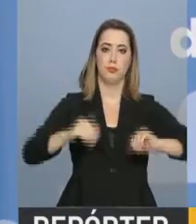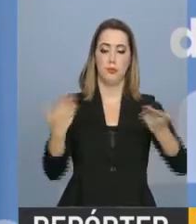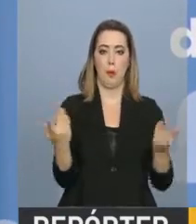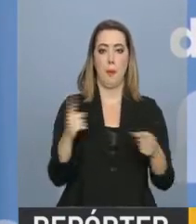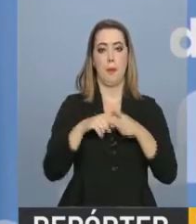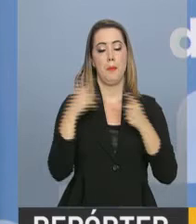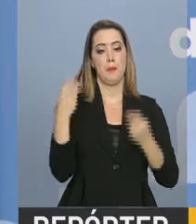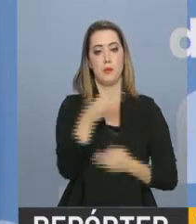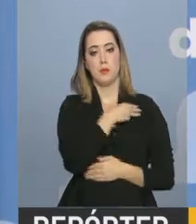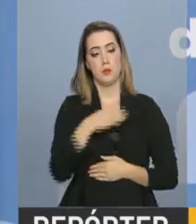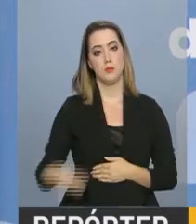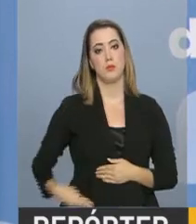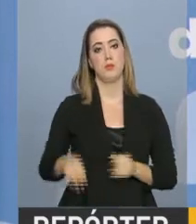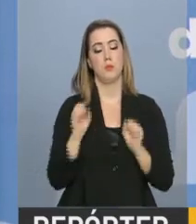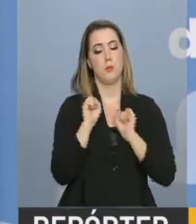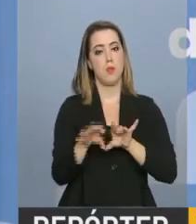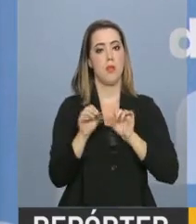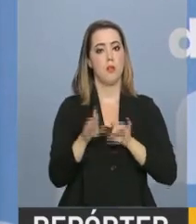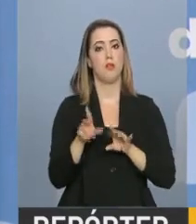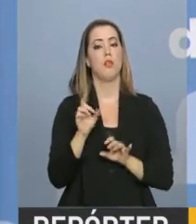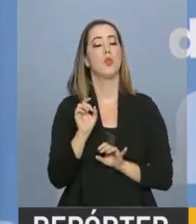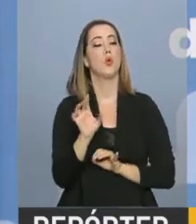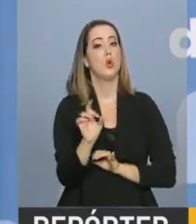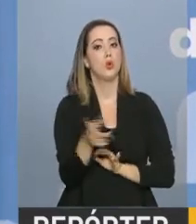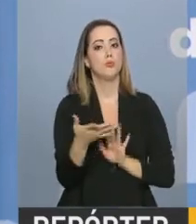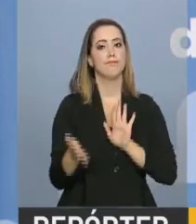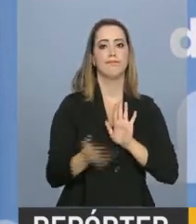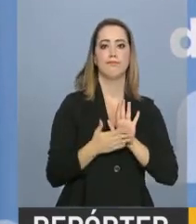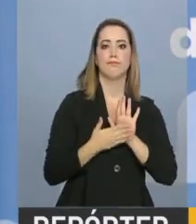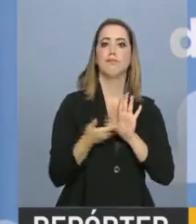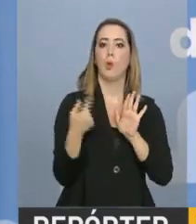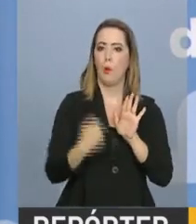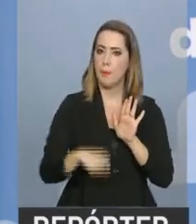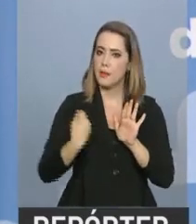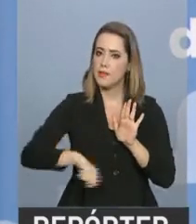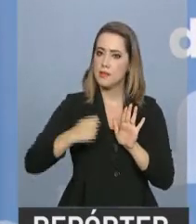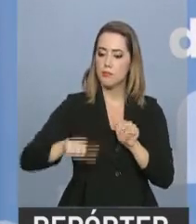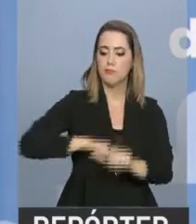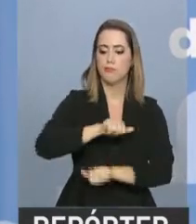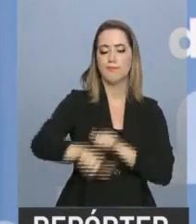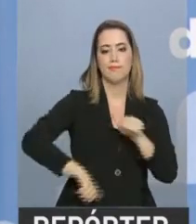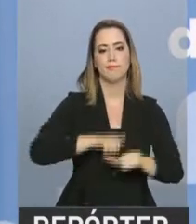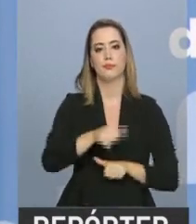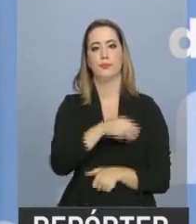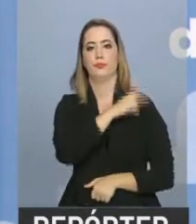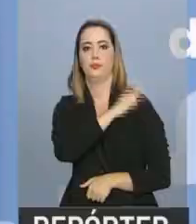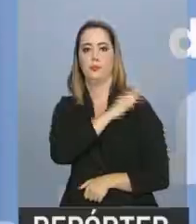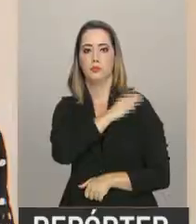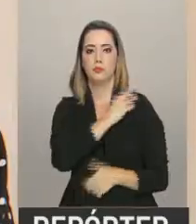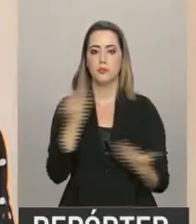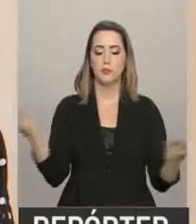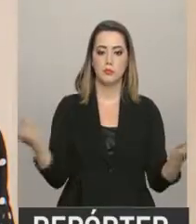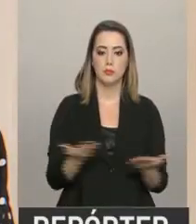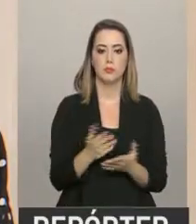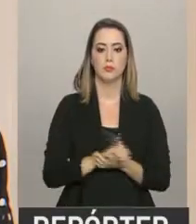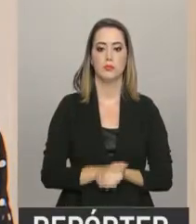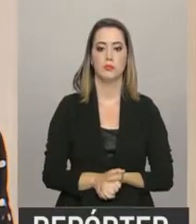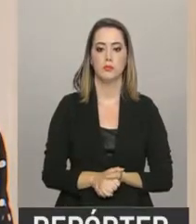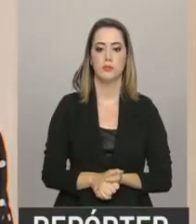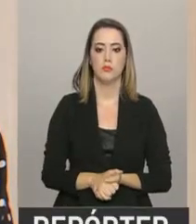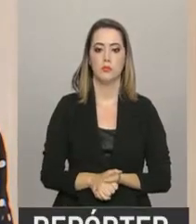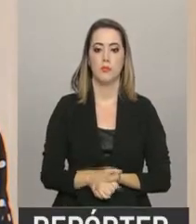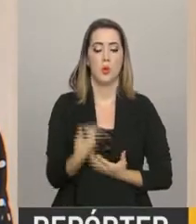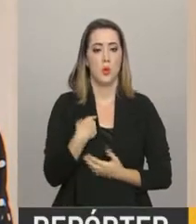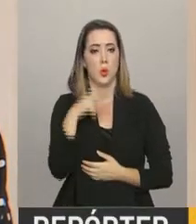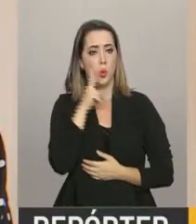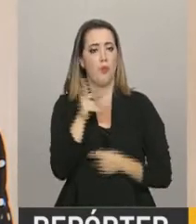ministro da educação mendonça filho esse cenário só reforça a necessidade urgente de uma reforma do ensino médio brasileiro um vejo porque nós